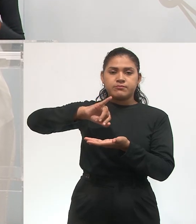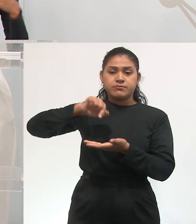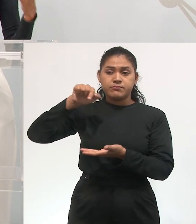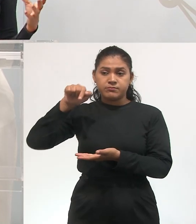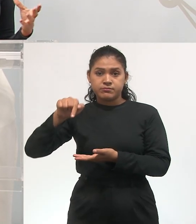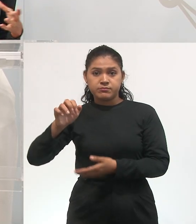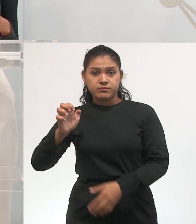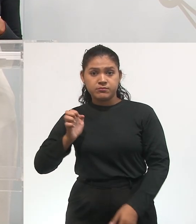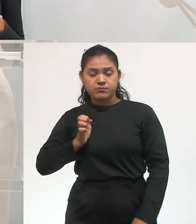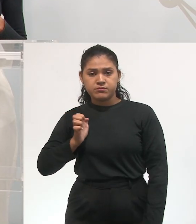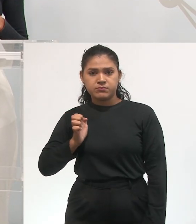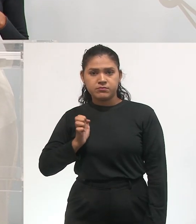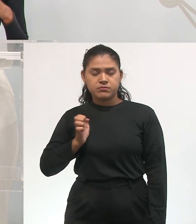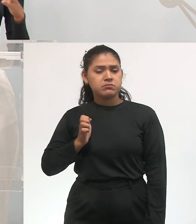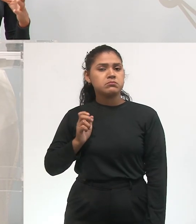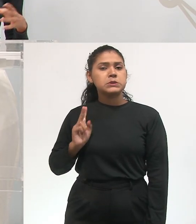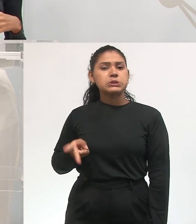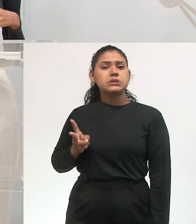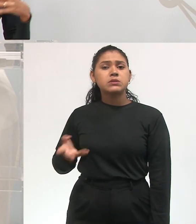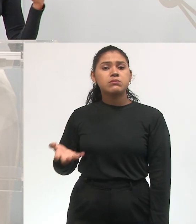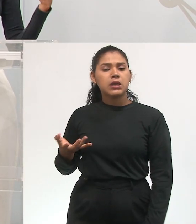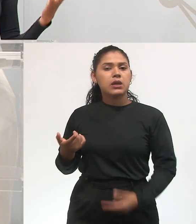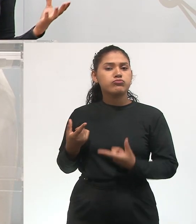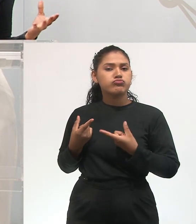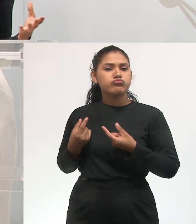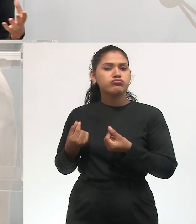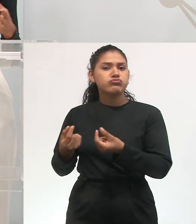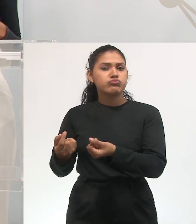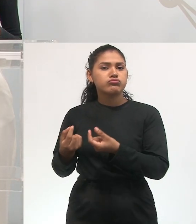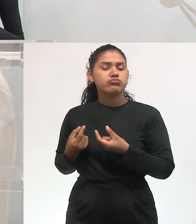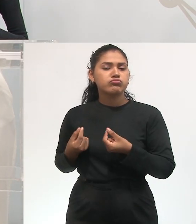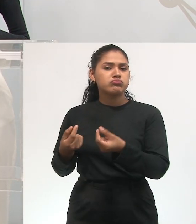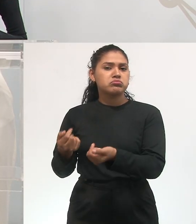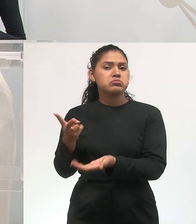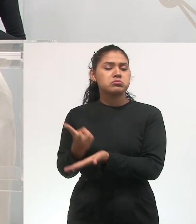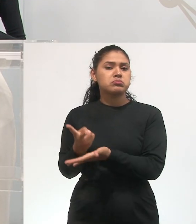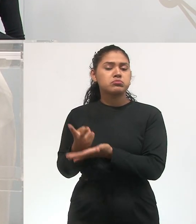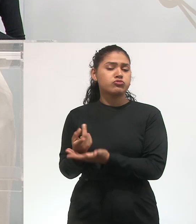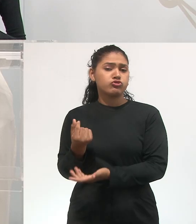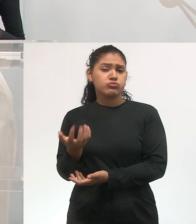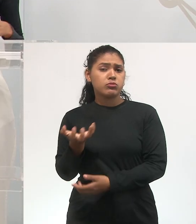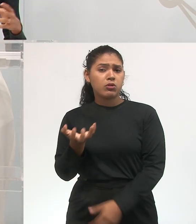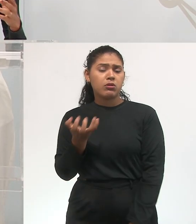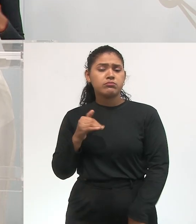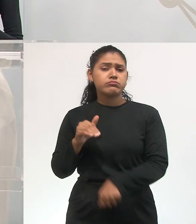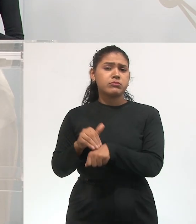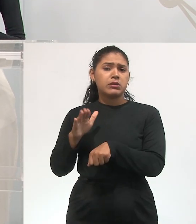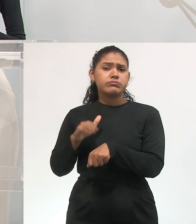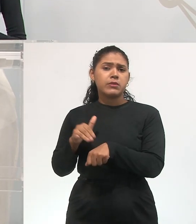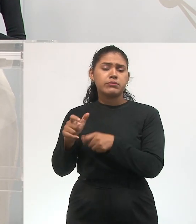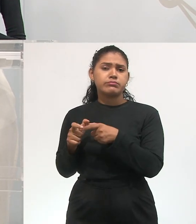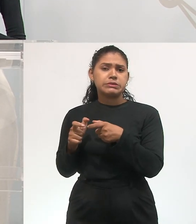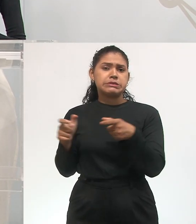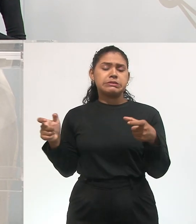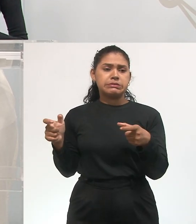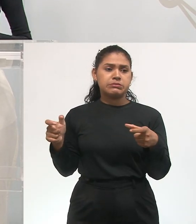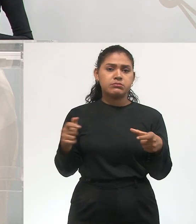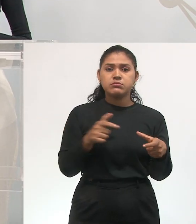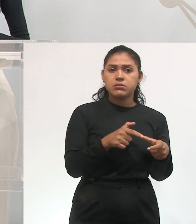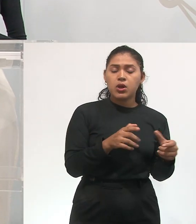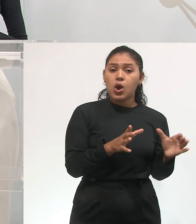né, a burguesia, ela vai continuar querendo lucrar cada vez mais, né? E a classe